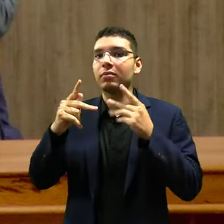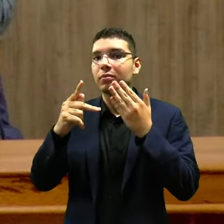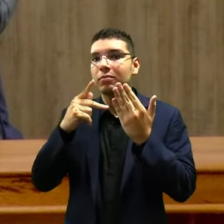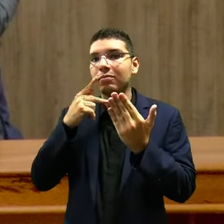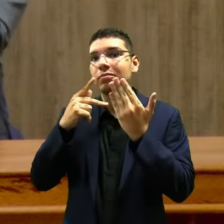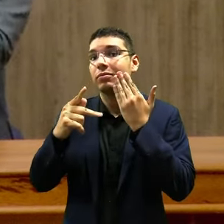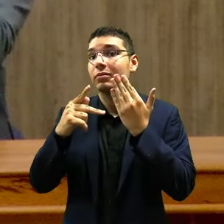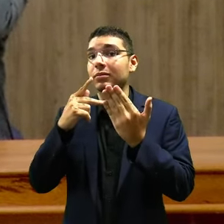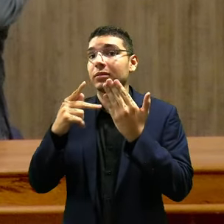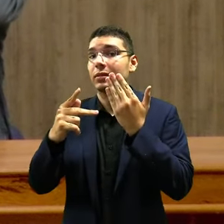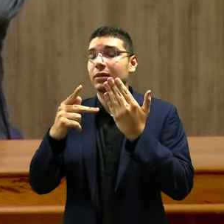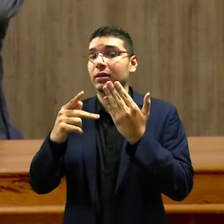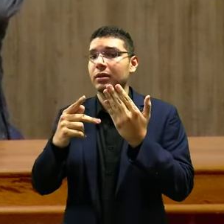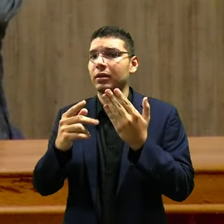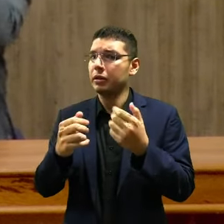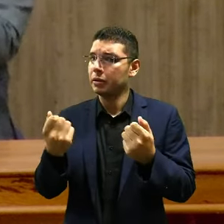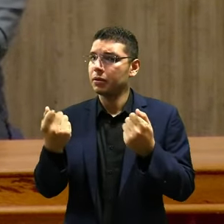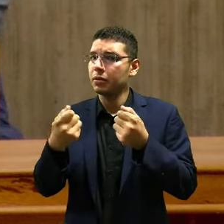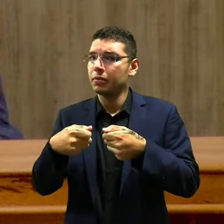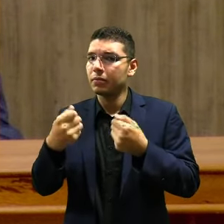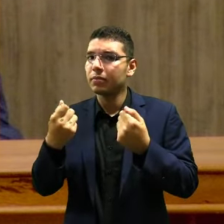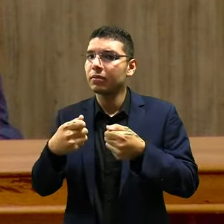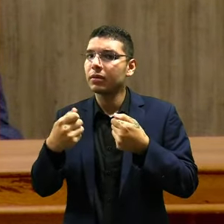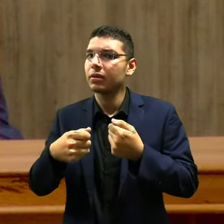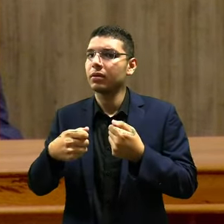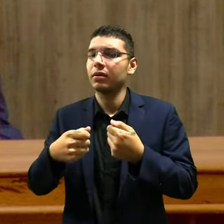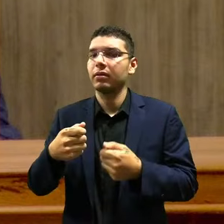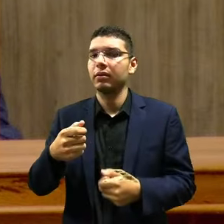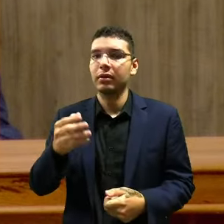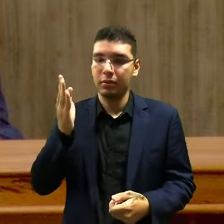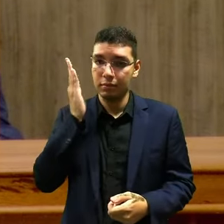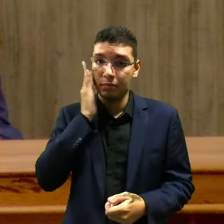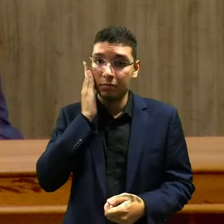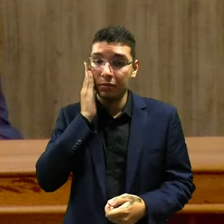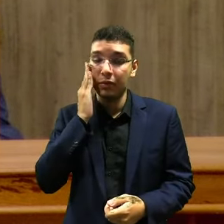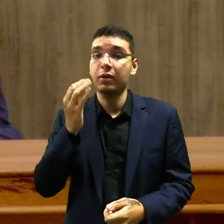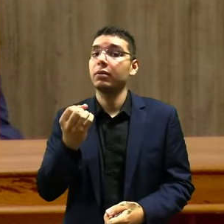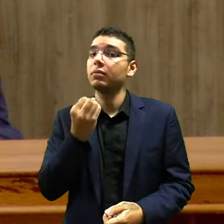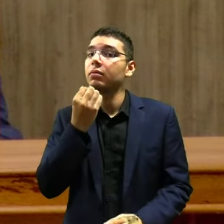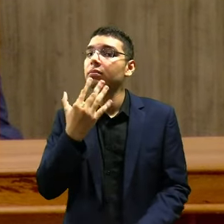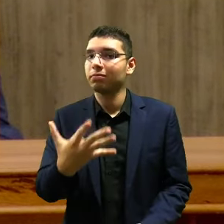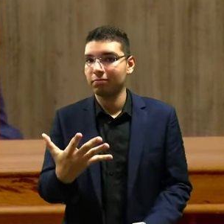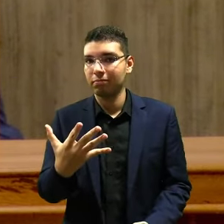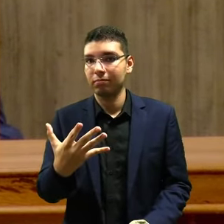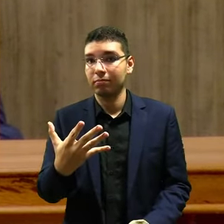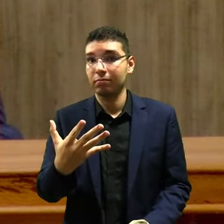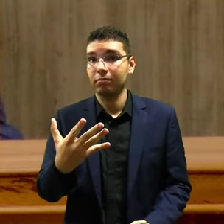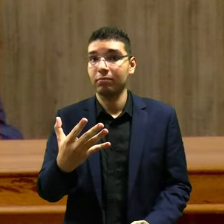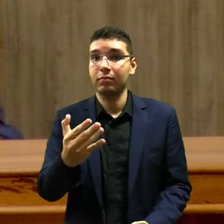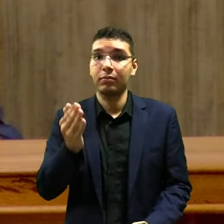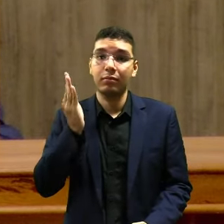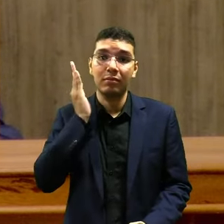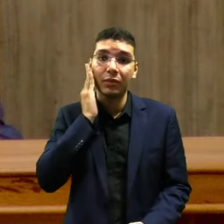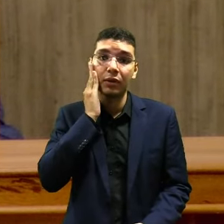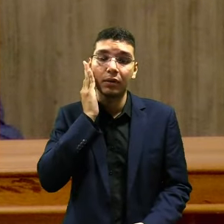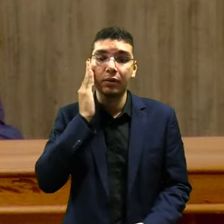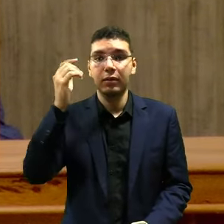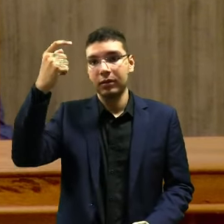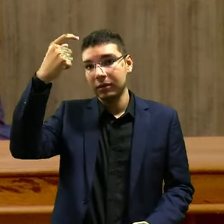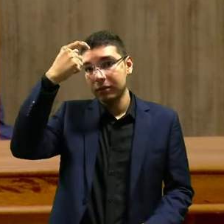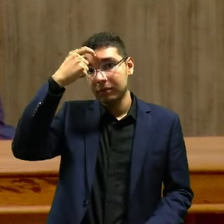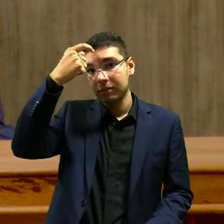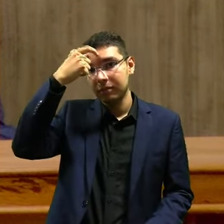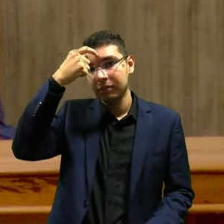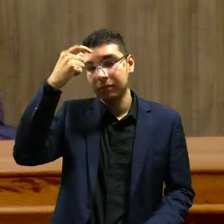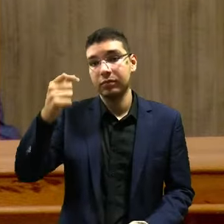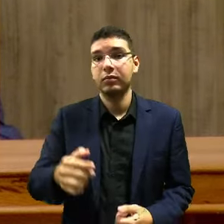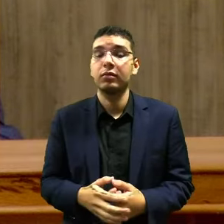lado mental esse lado da compreensão isso já mostra para nós que a